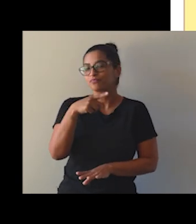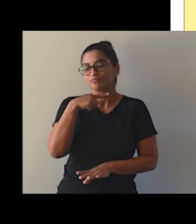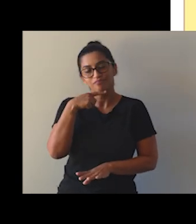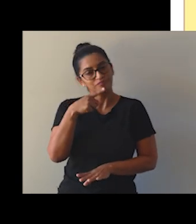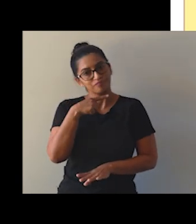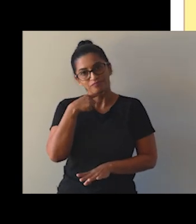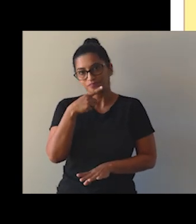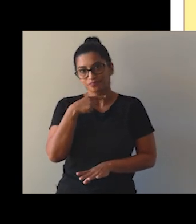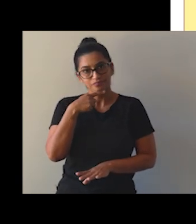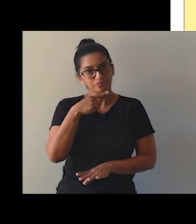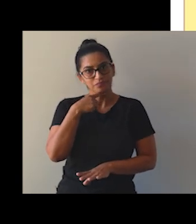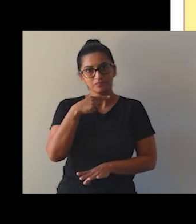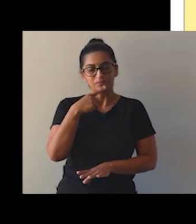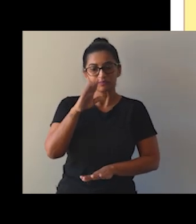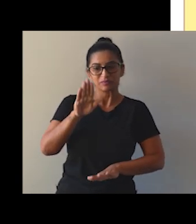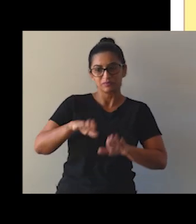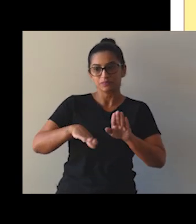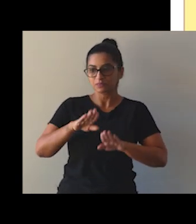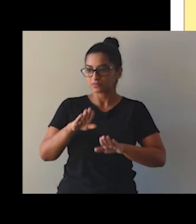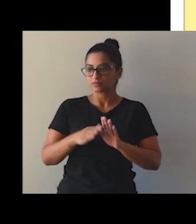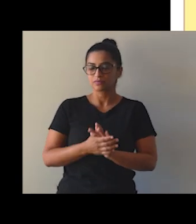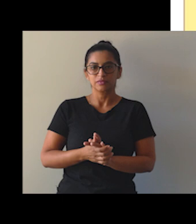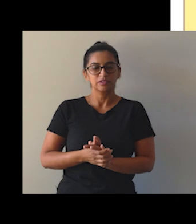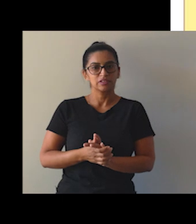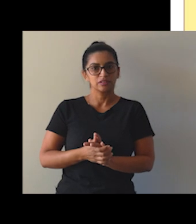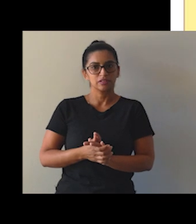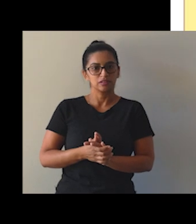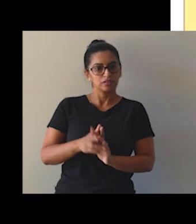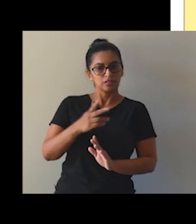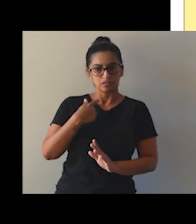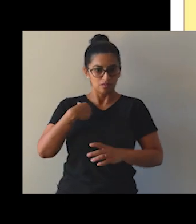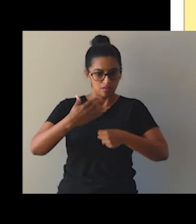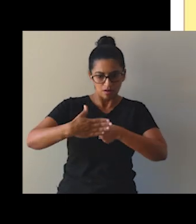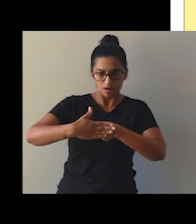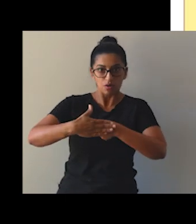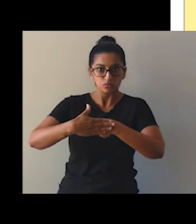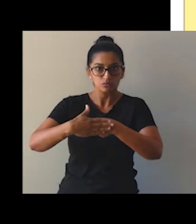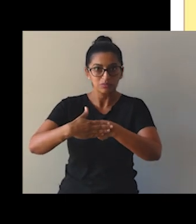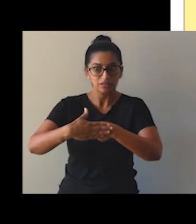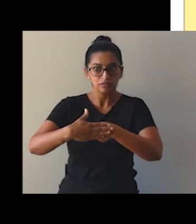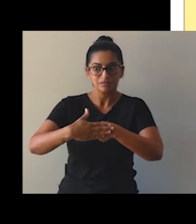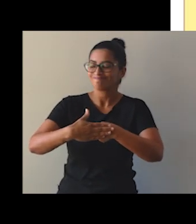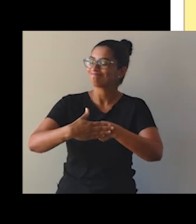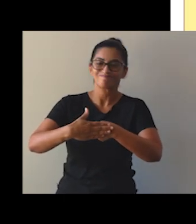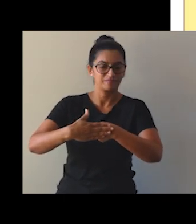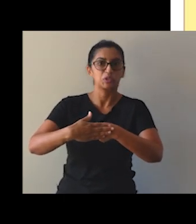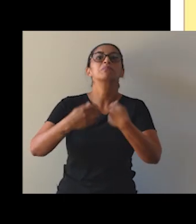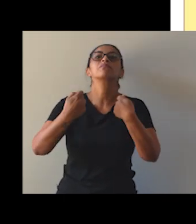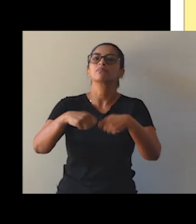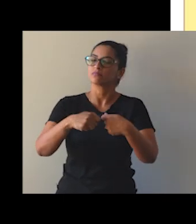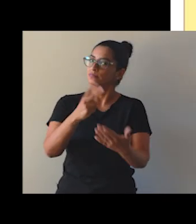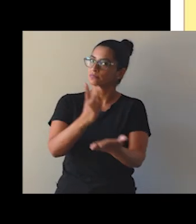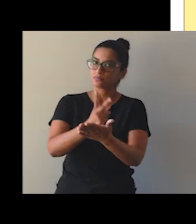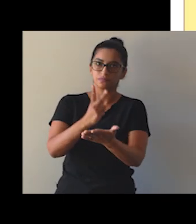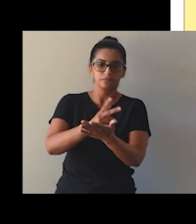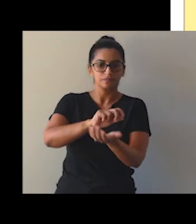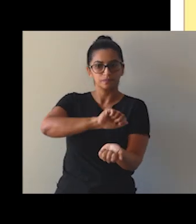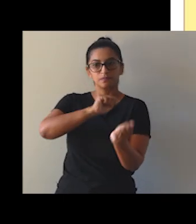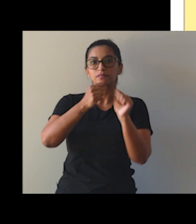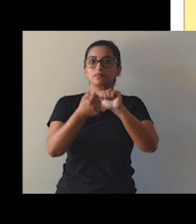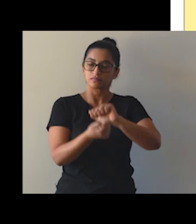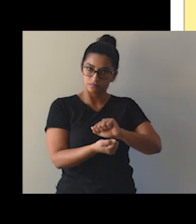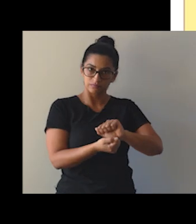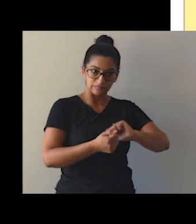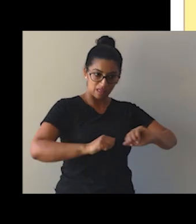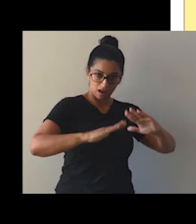conseguem levar uma vida normal, ter autonomia. Então, ele necessita de adequação. No âmbito